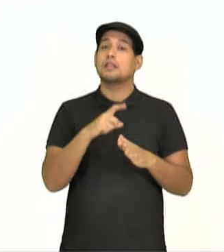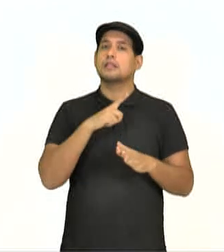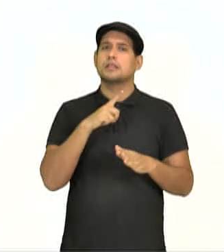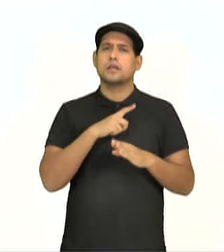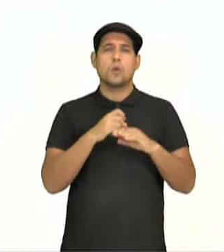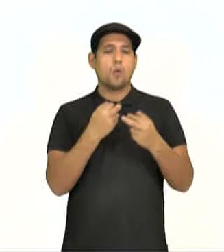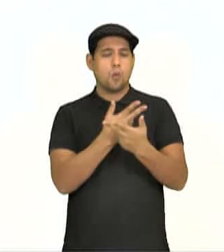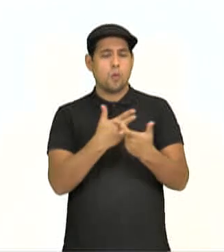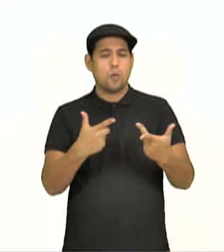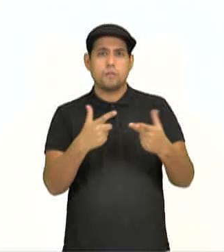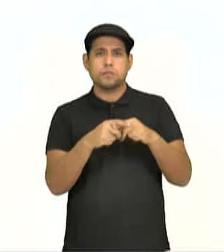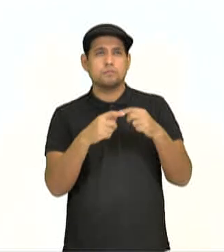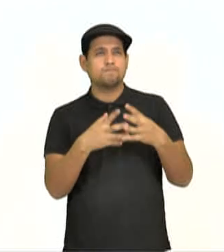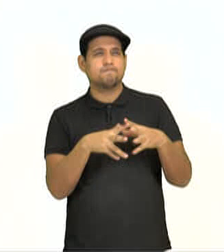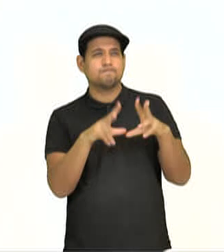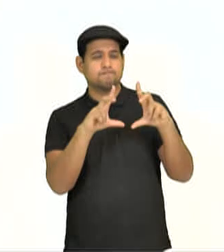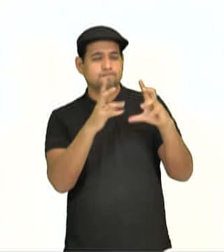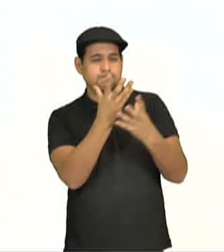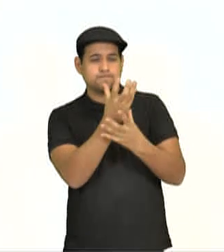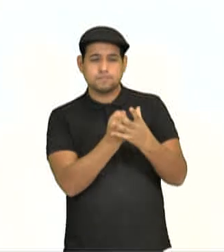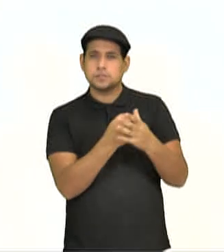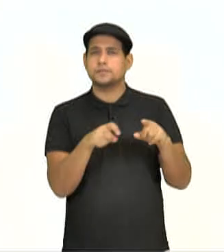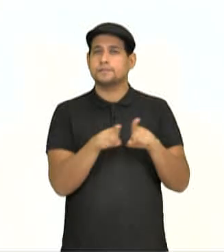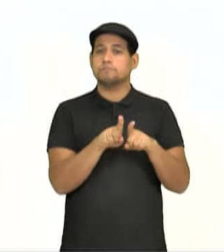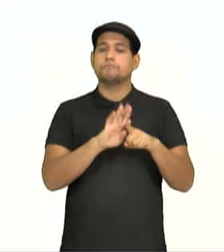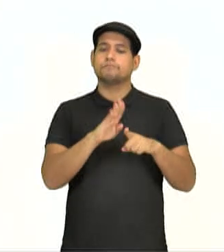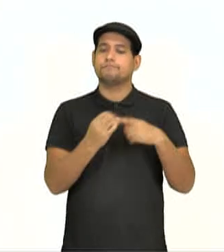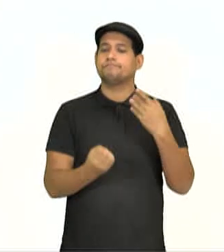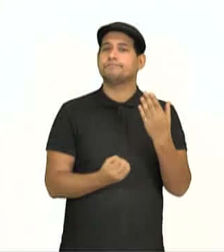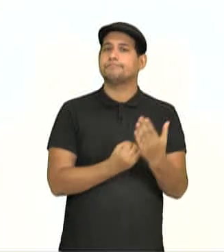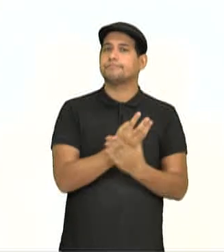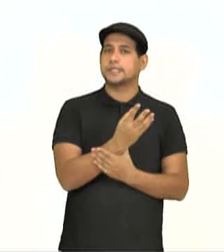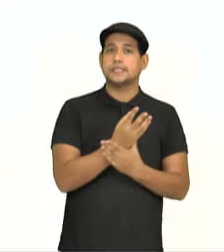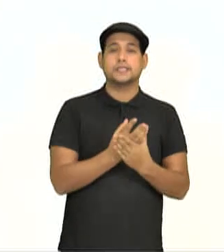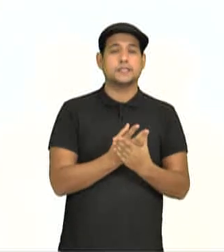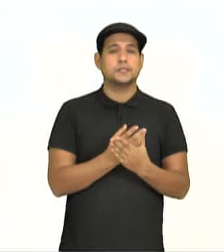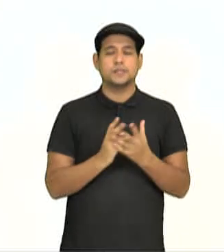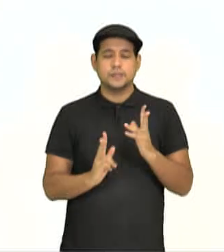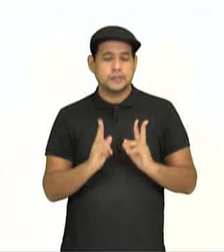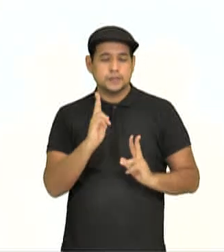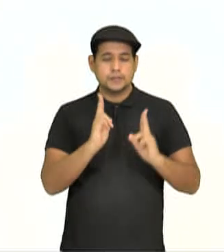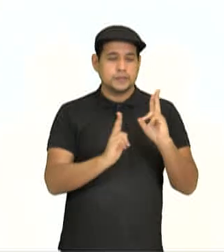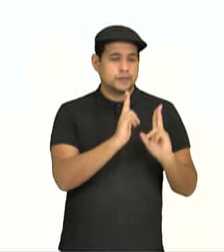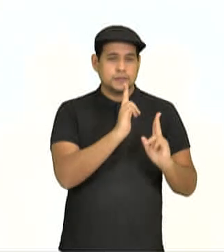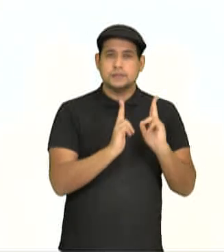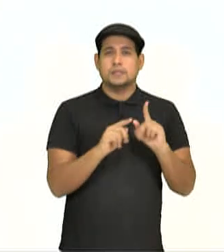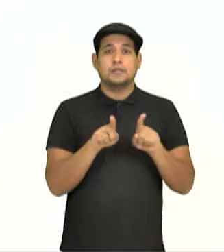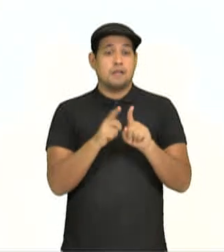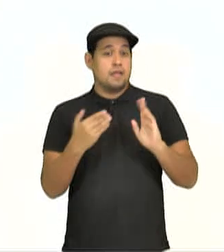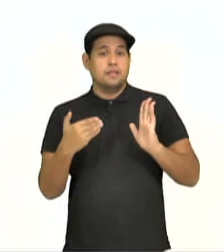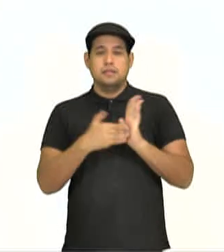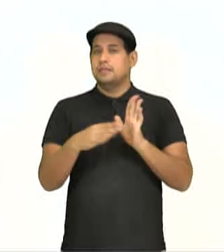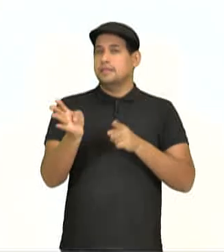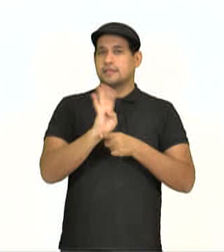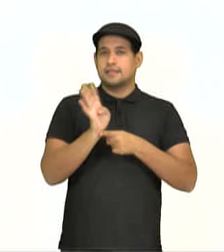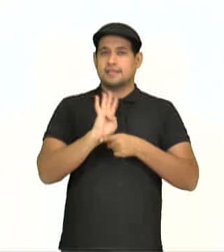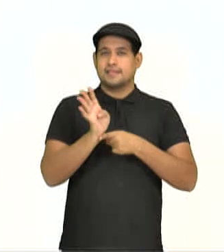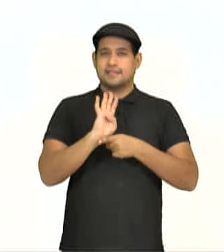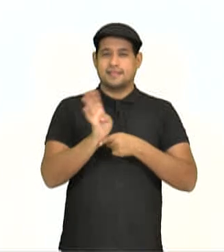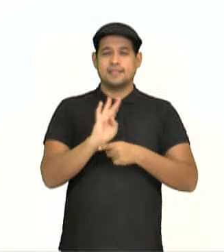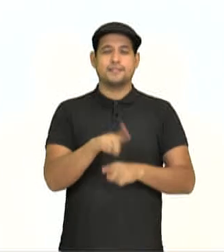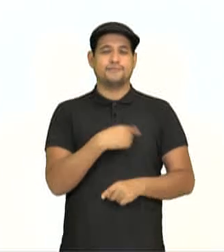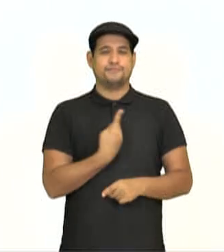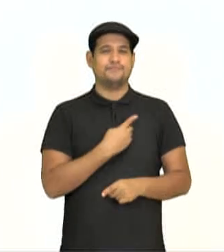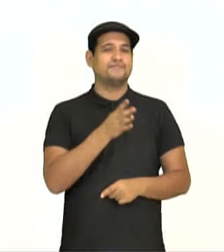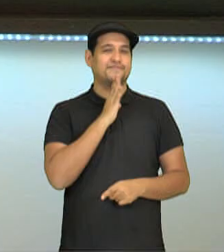aparelhos para esses registros e criaram desde pequenos fragmentos até o cinema como